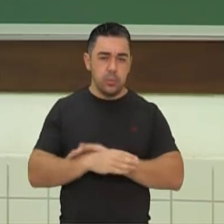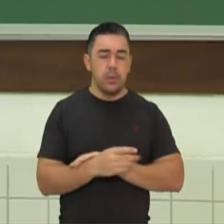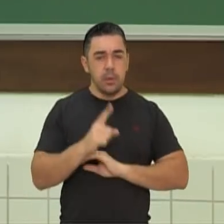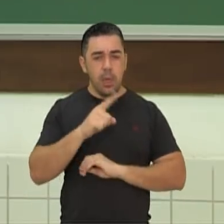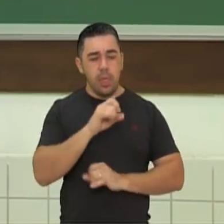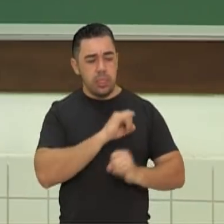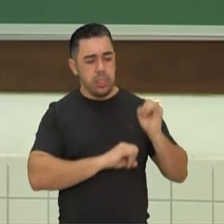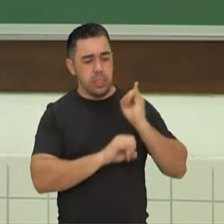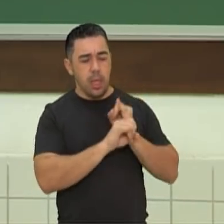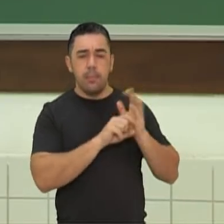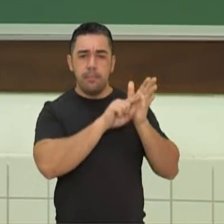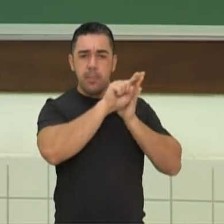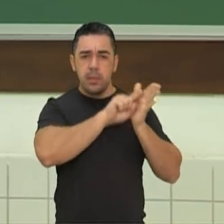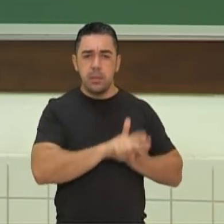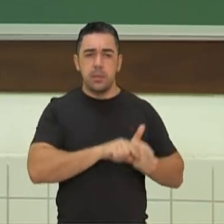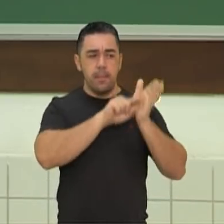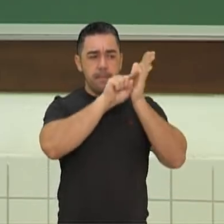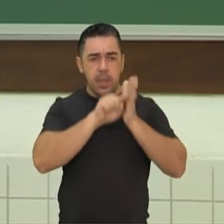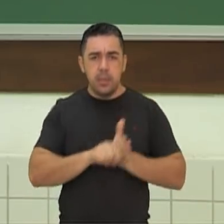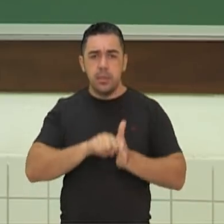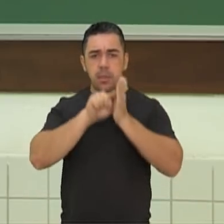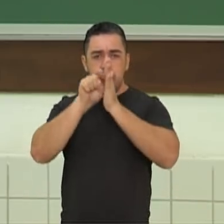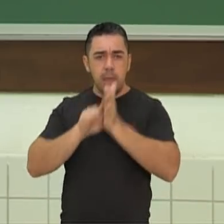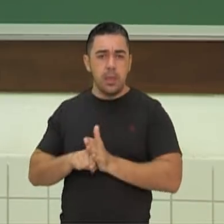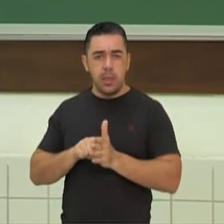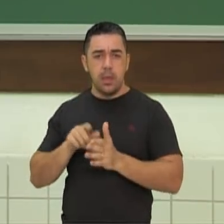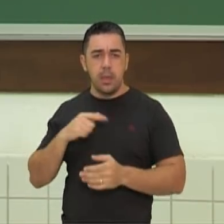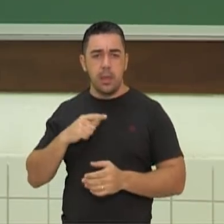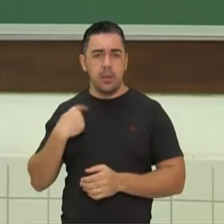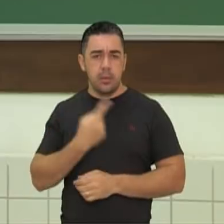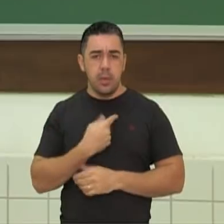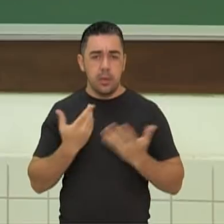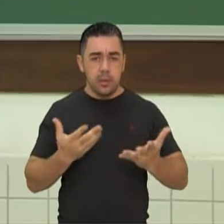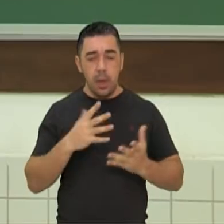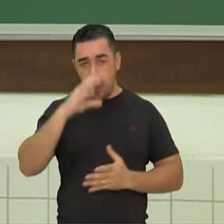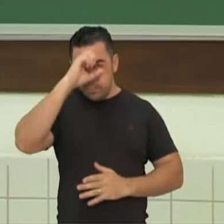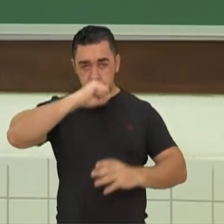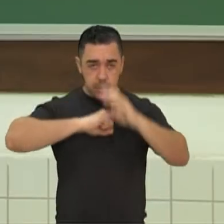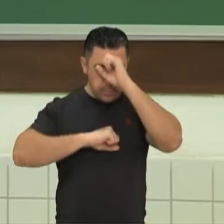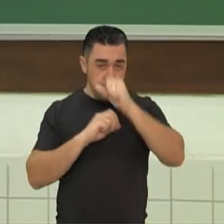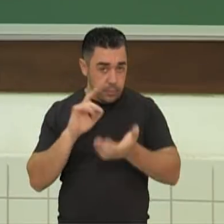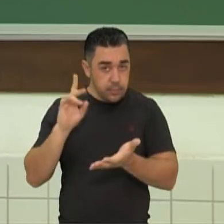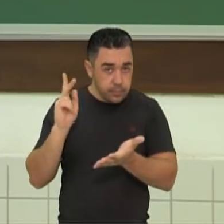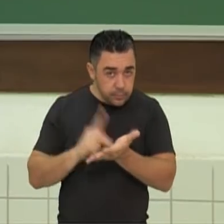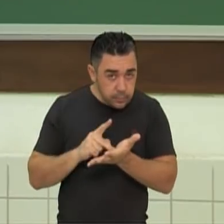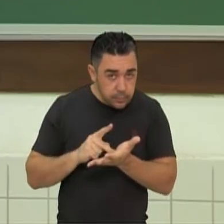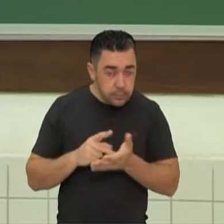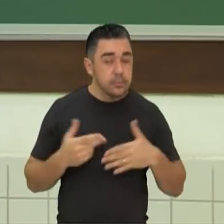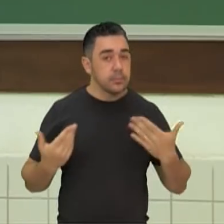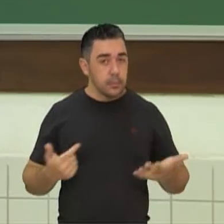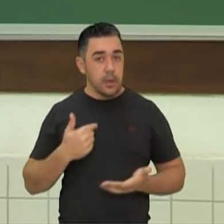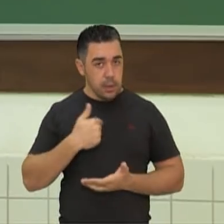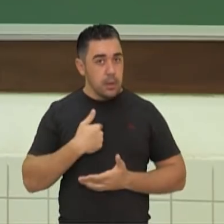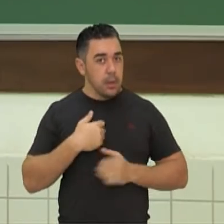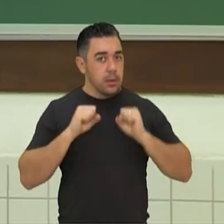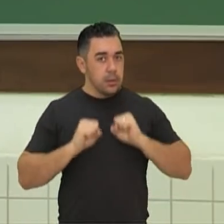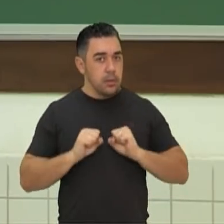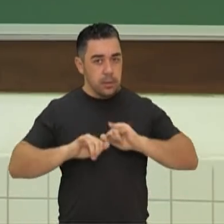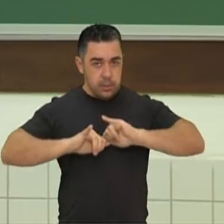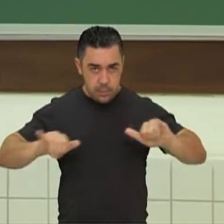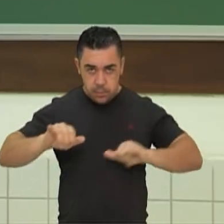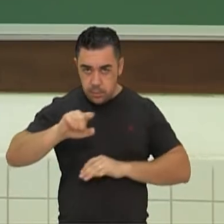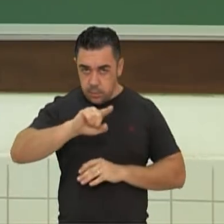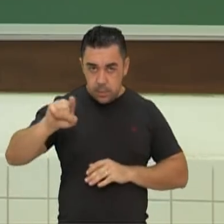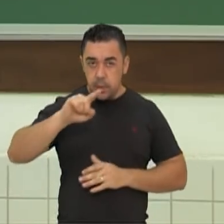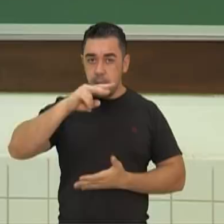nós pesquisamos, tudo que nós temos a intenção de nos apropriar, de aprender, não é verdade? Tá? Eu posso garantir para